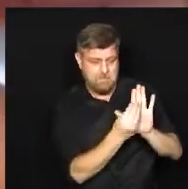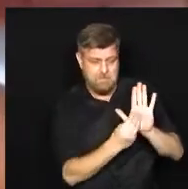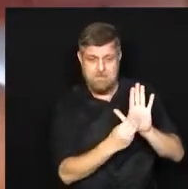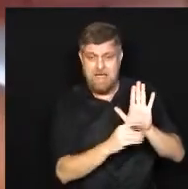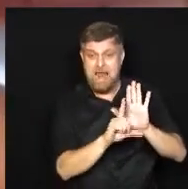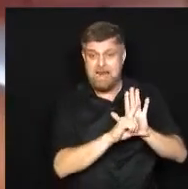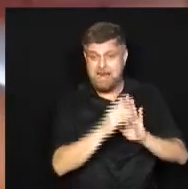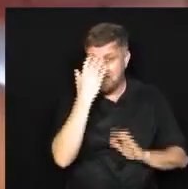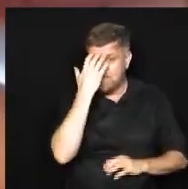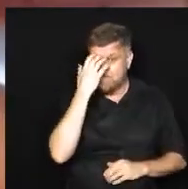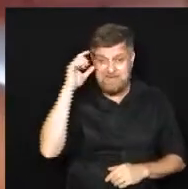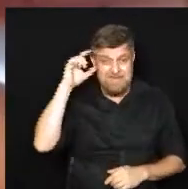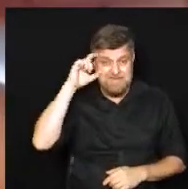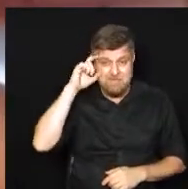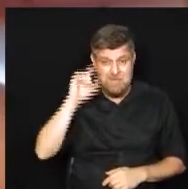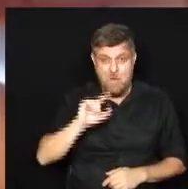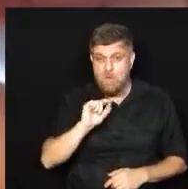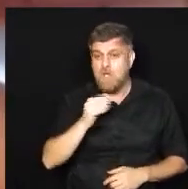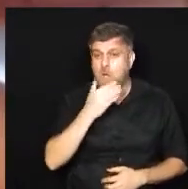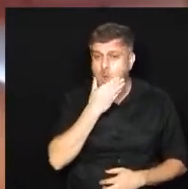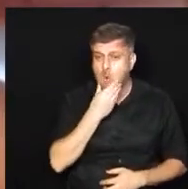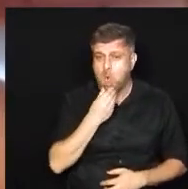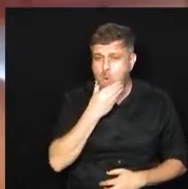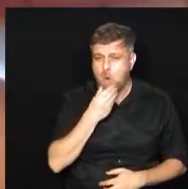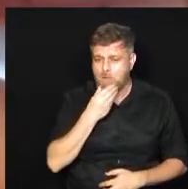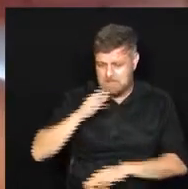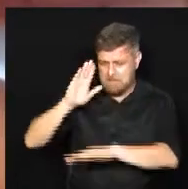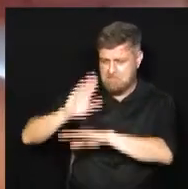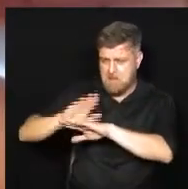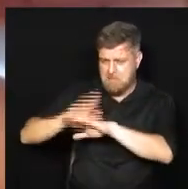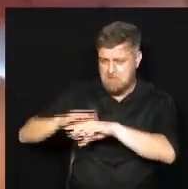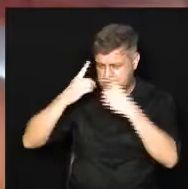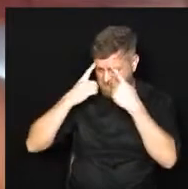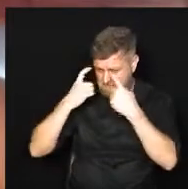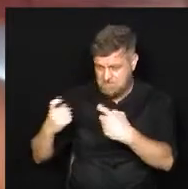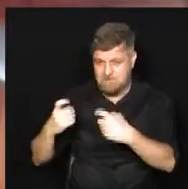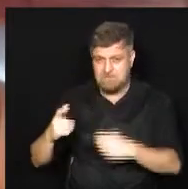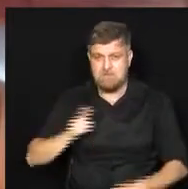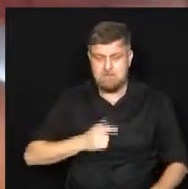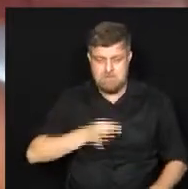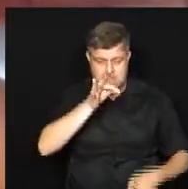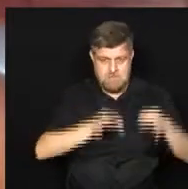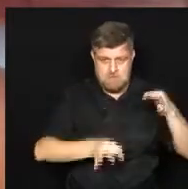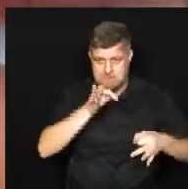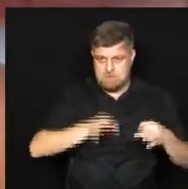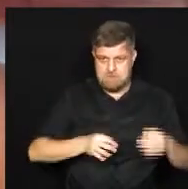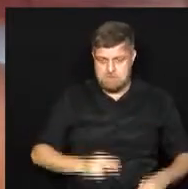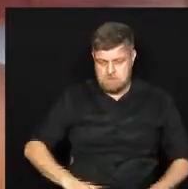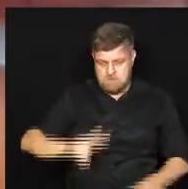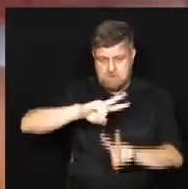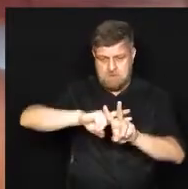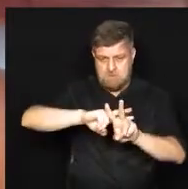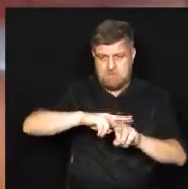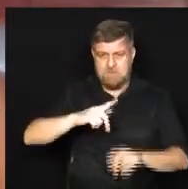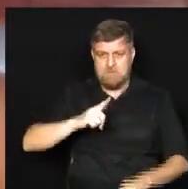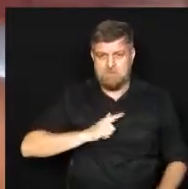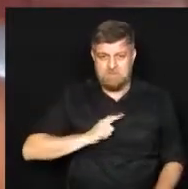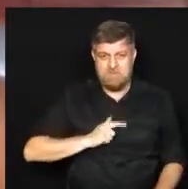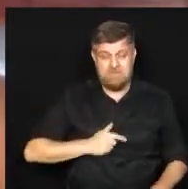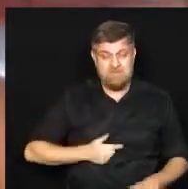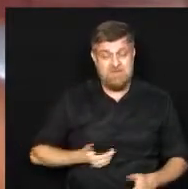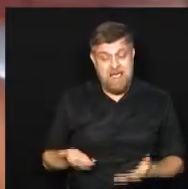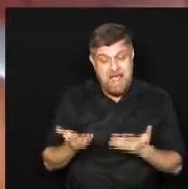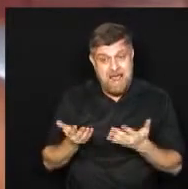que homens que sejam autores de violências, condenados na justiça, que tenham penalidades